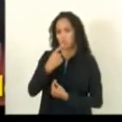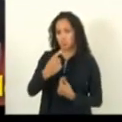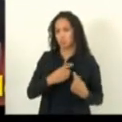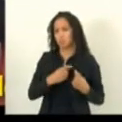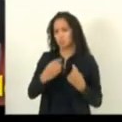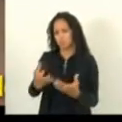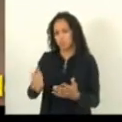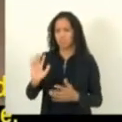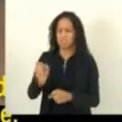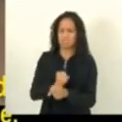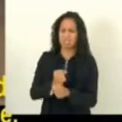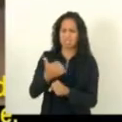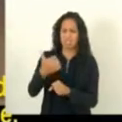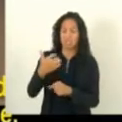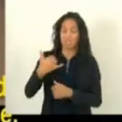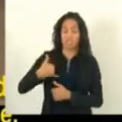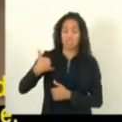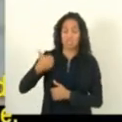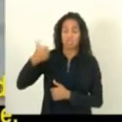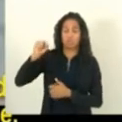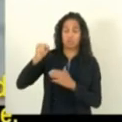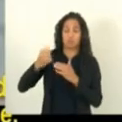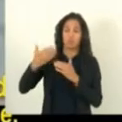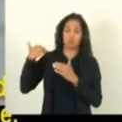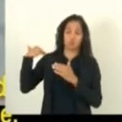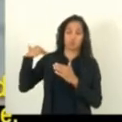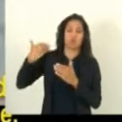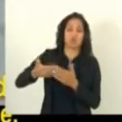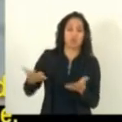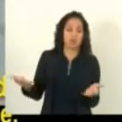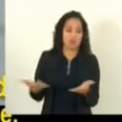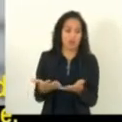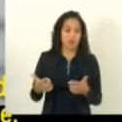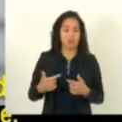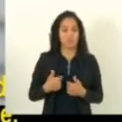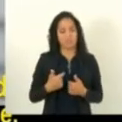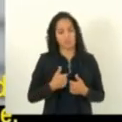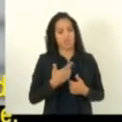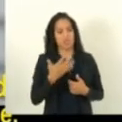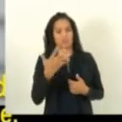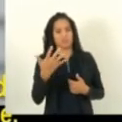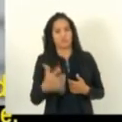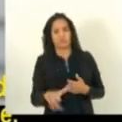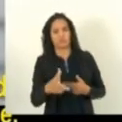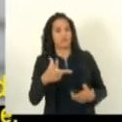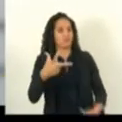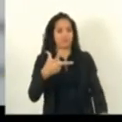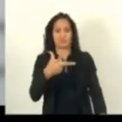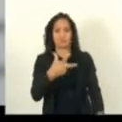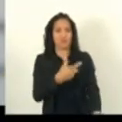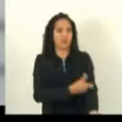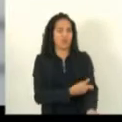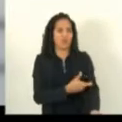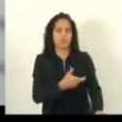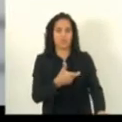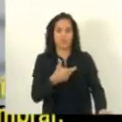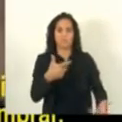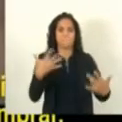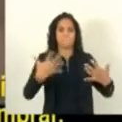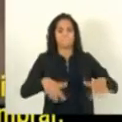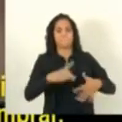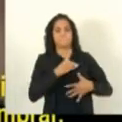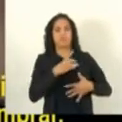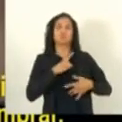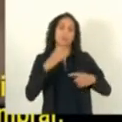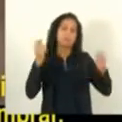Desde os 18 anos. Eu tenho bastante medo de agulha, de injeção, mas vale a pena doar. Dá pra encarar.